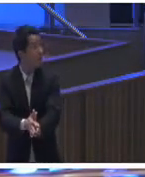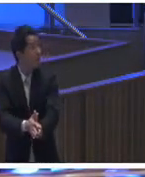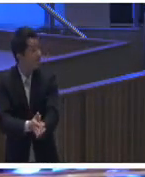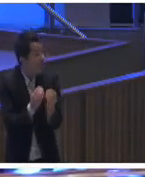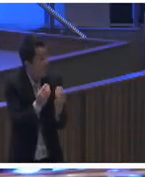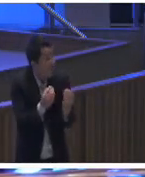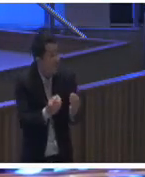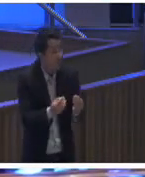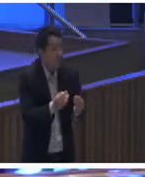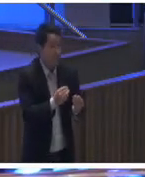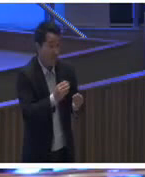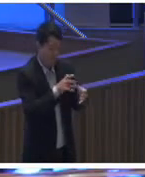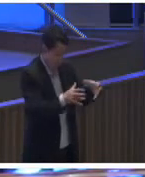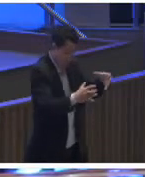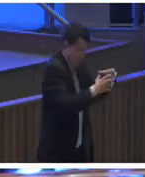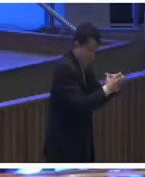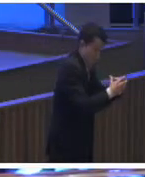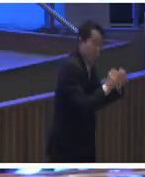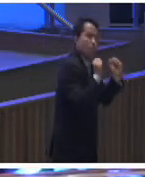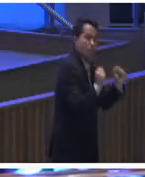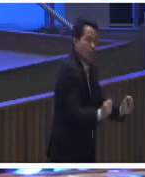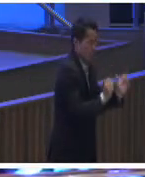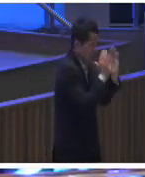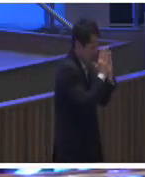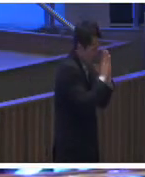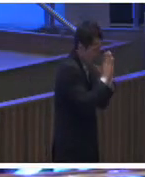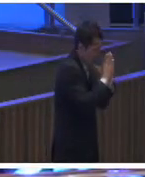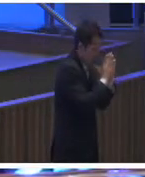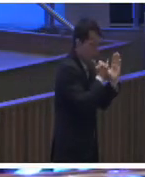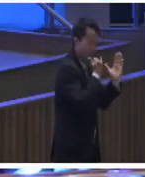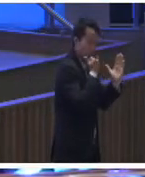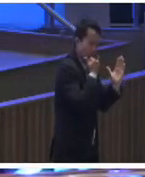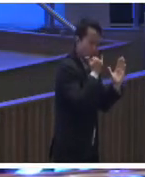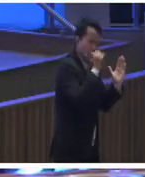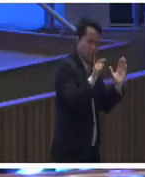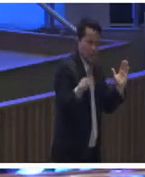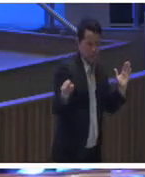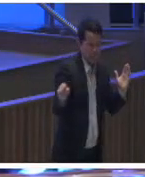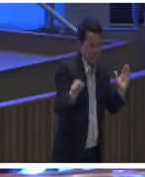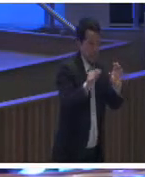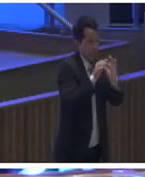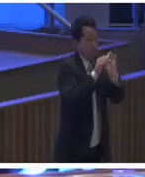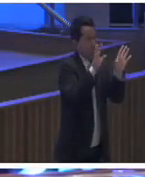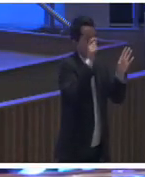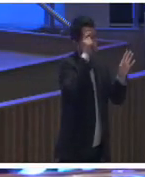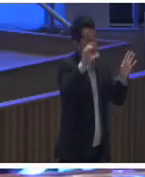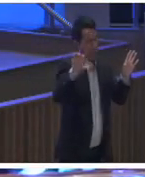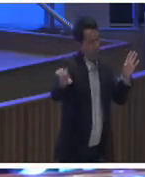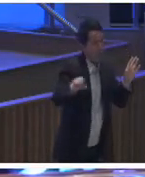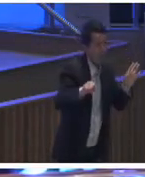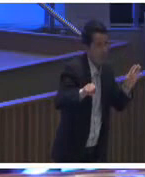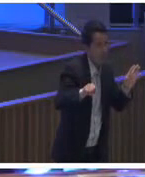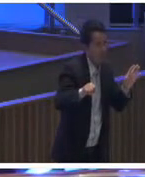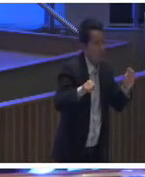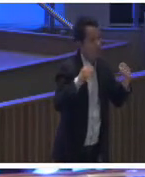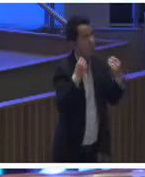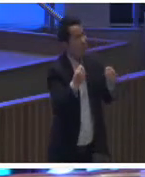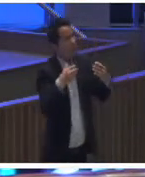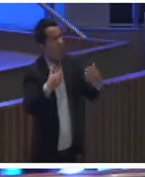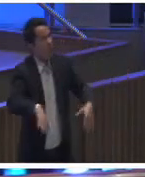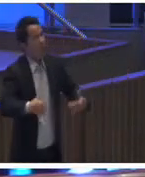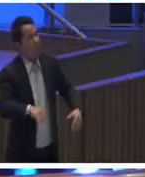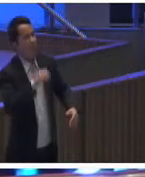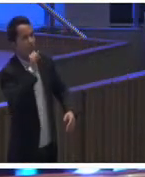arrependimento. Ok, toda a cobertura espiritual é retirada, e agora você está por tua